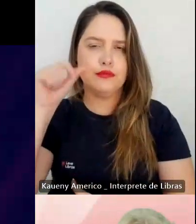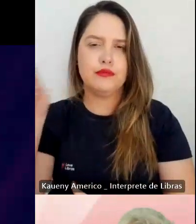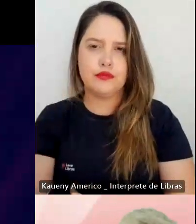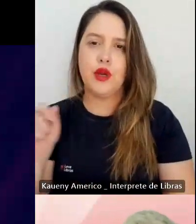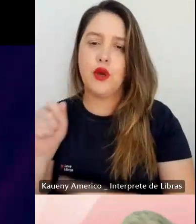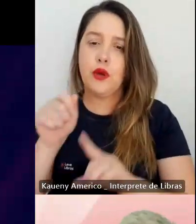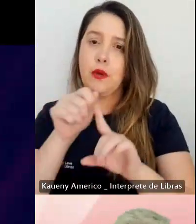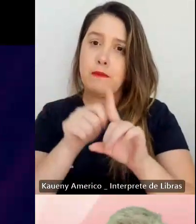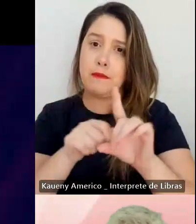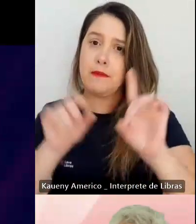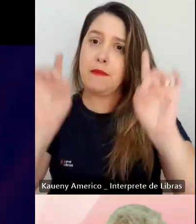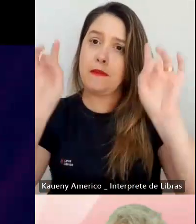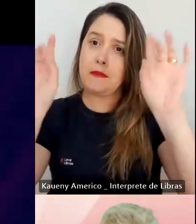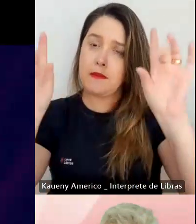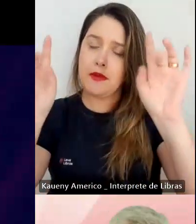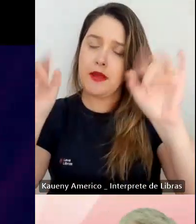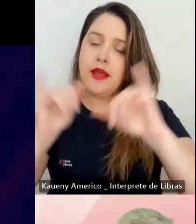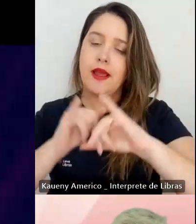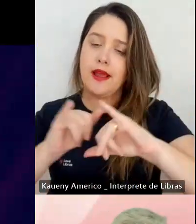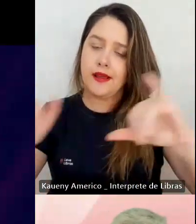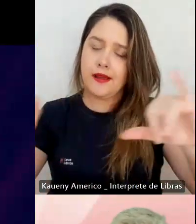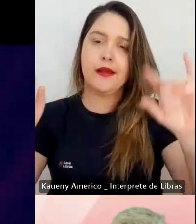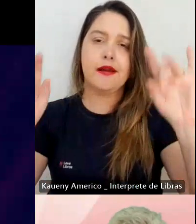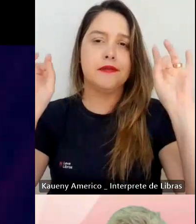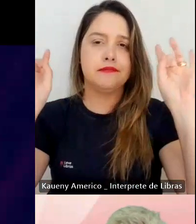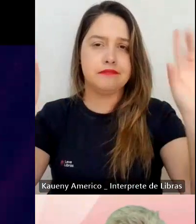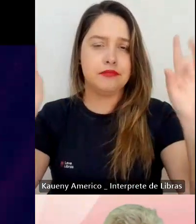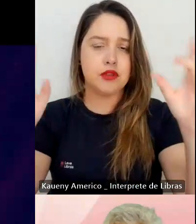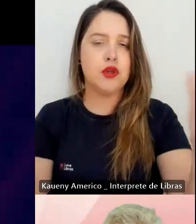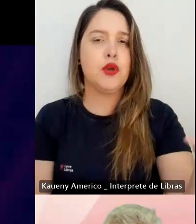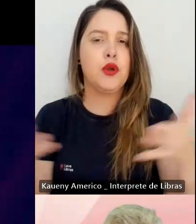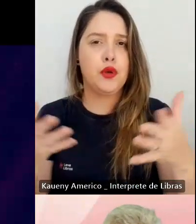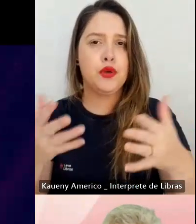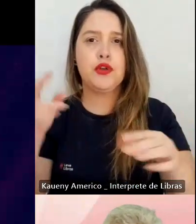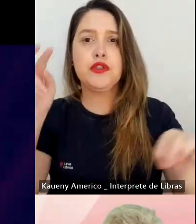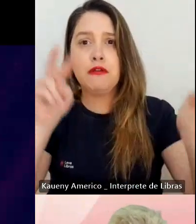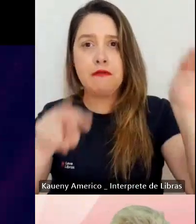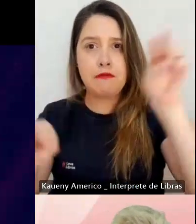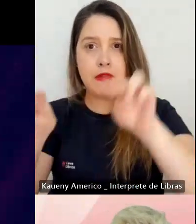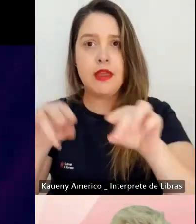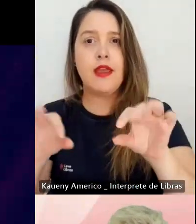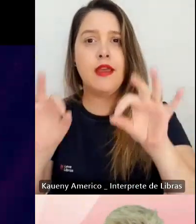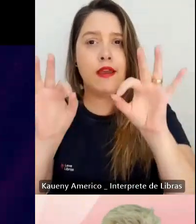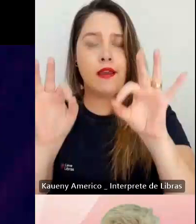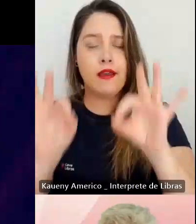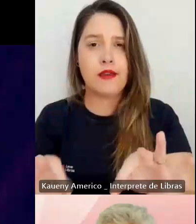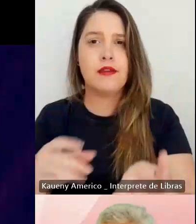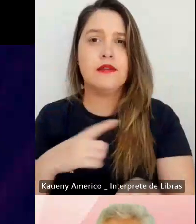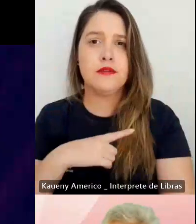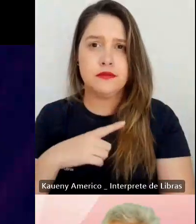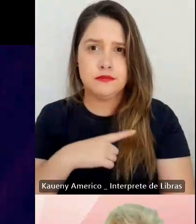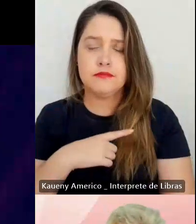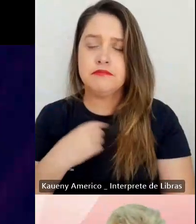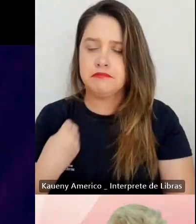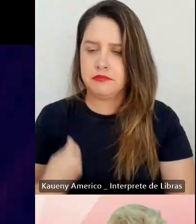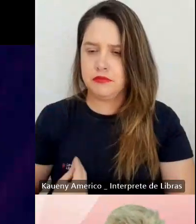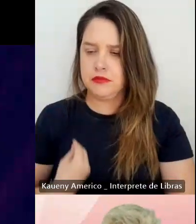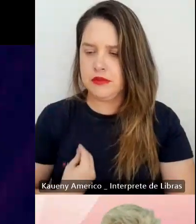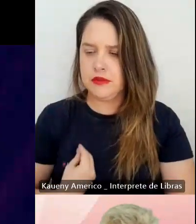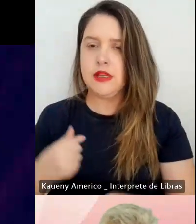uma campanha específica e uma campanha que hoje a gente vê realmente mundialmente presente. Esse slide também